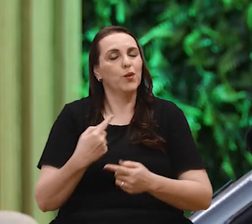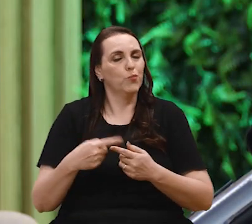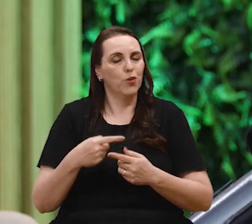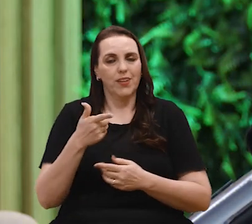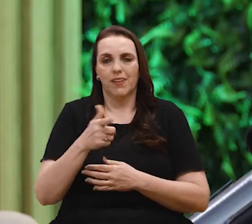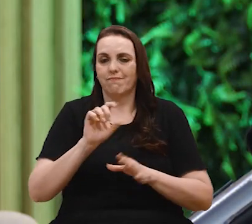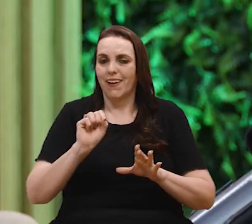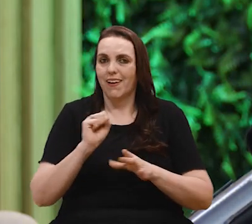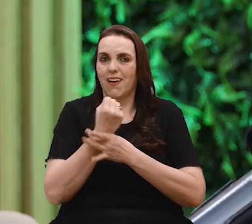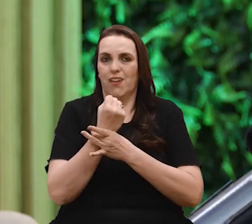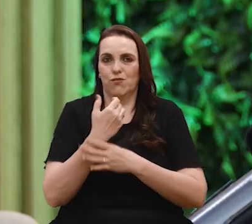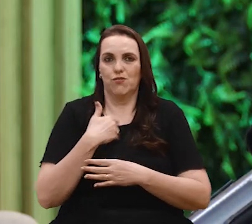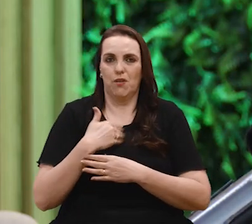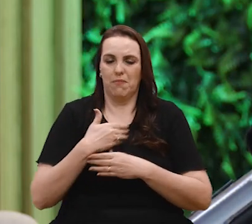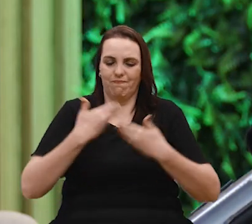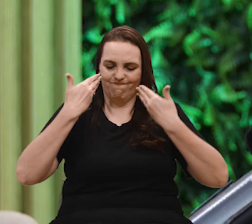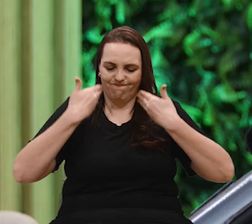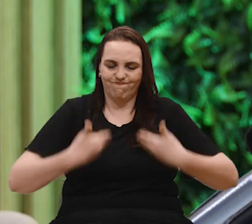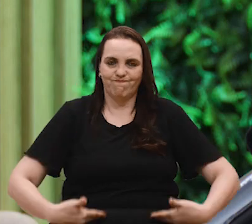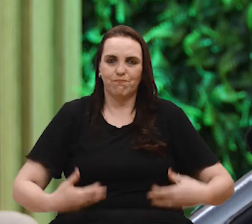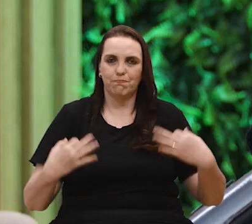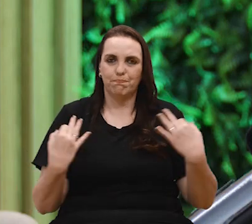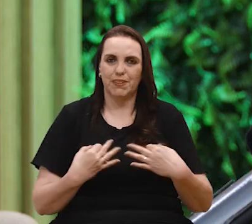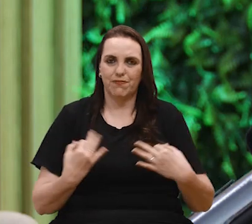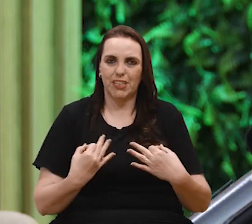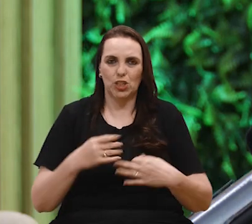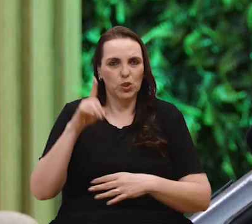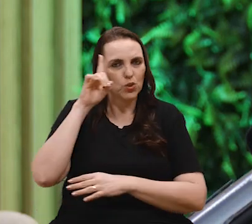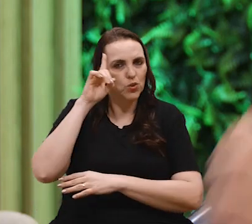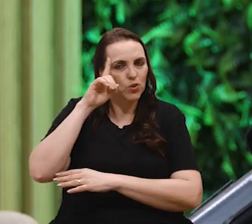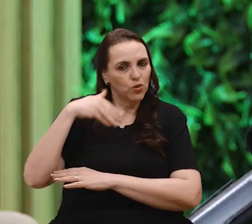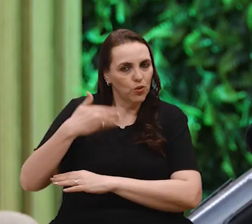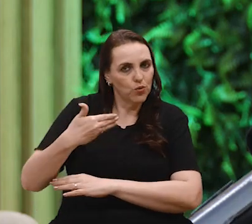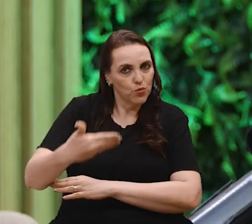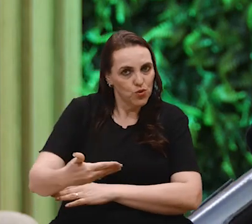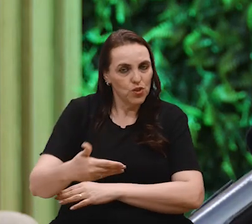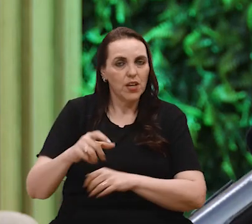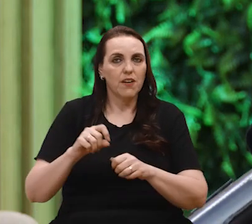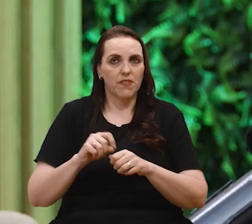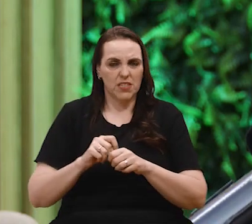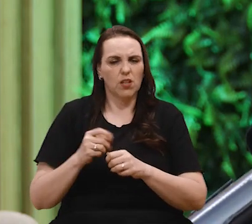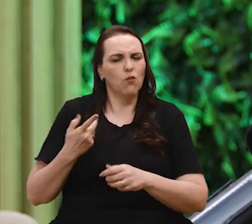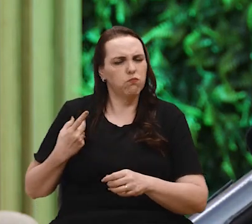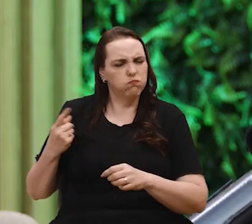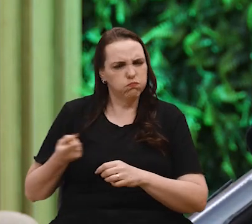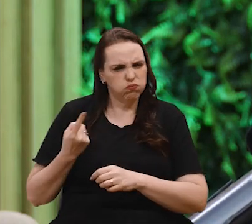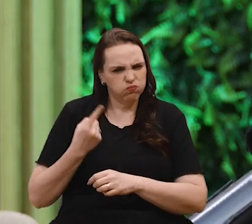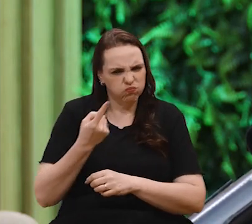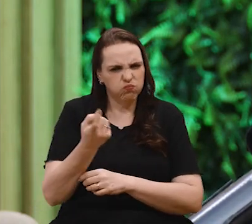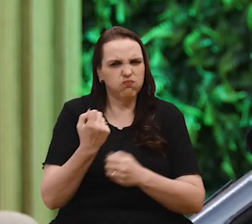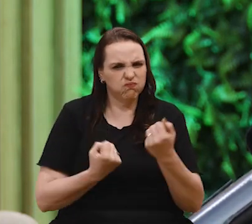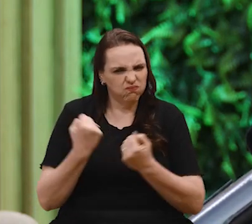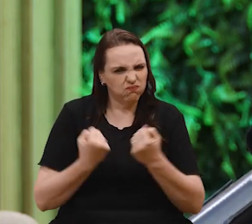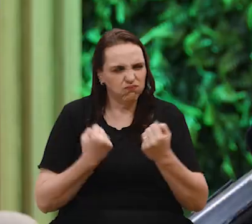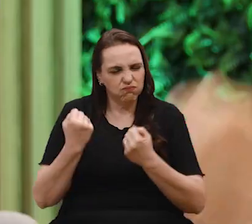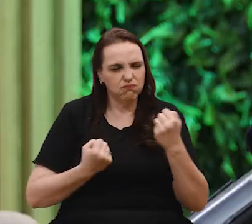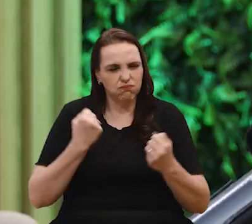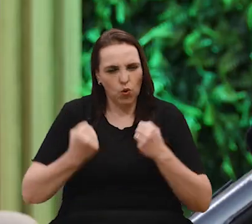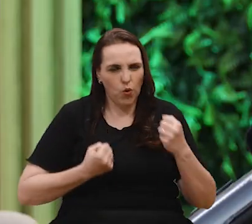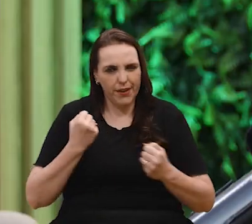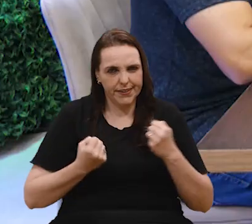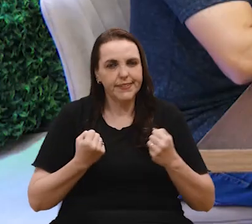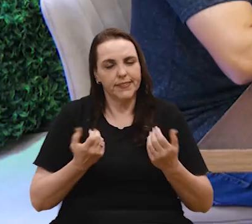quiropraxia, que é o que garante a minha integridade física diária, mesmo fazendo o alto volume, né, que eu venho